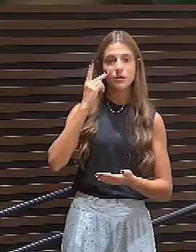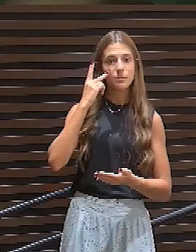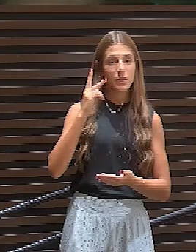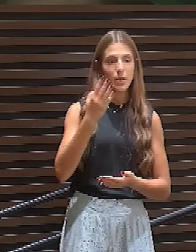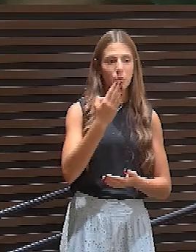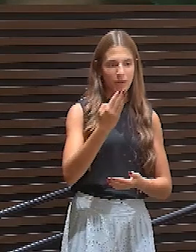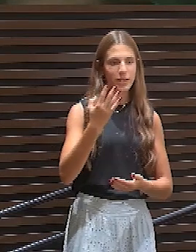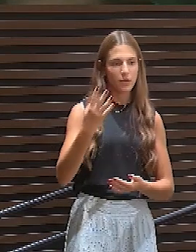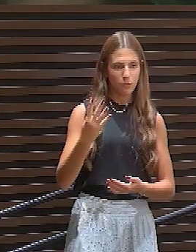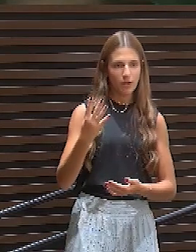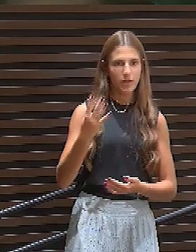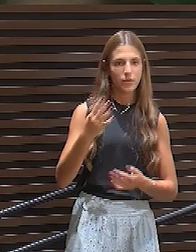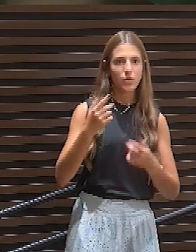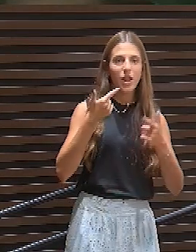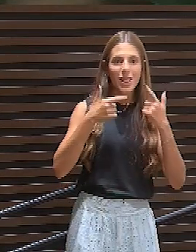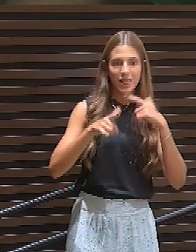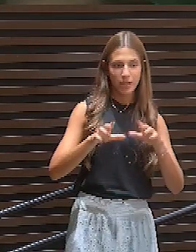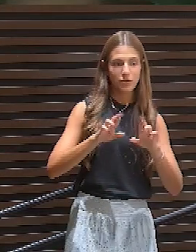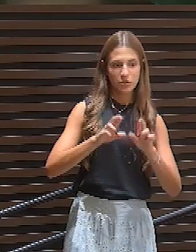Misericórdia.